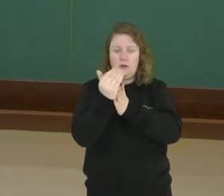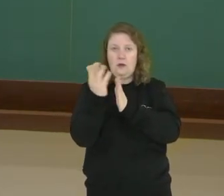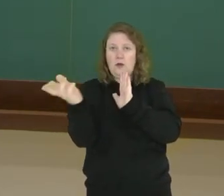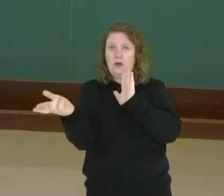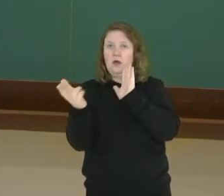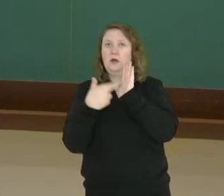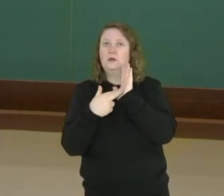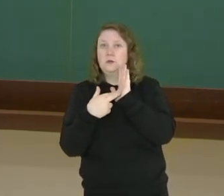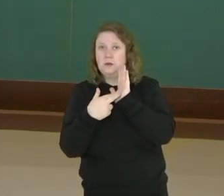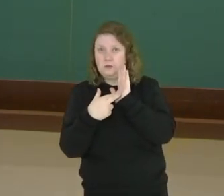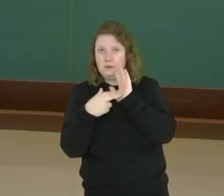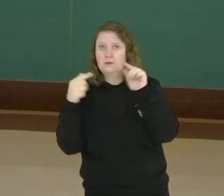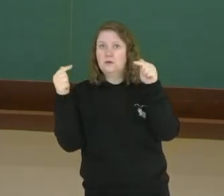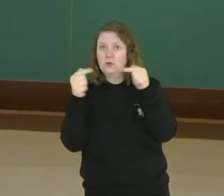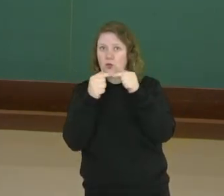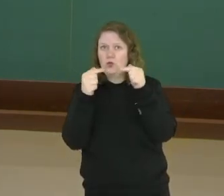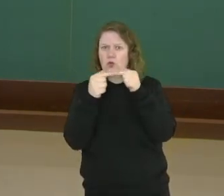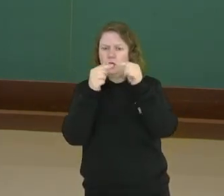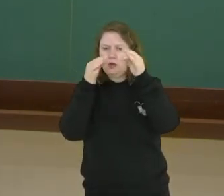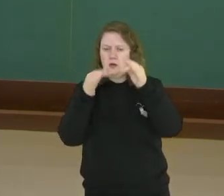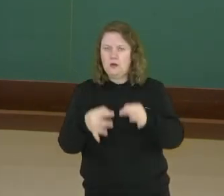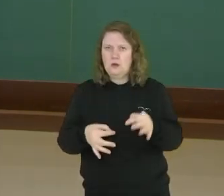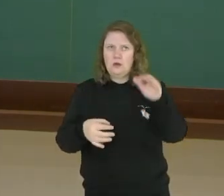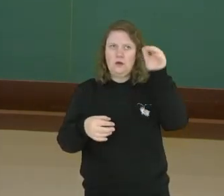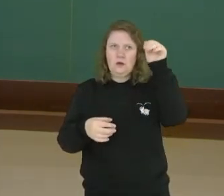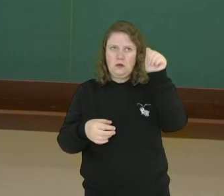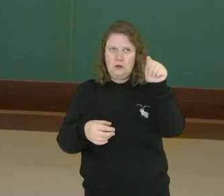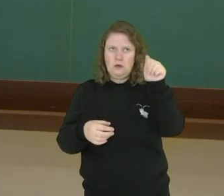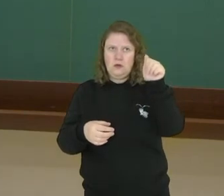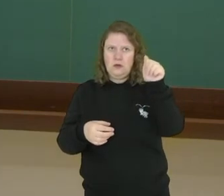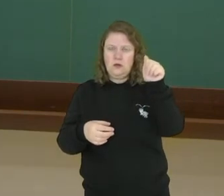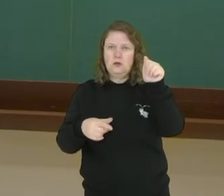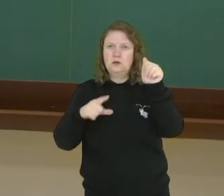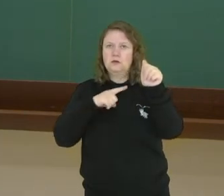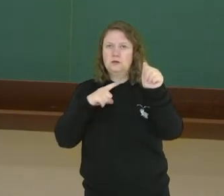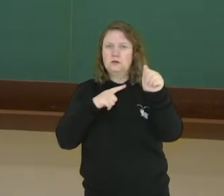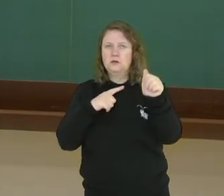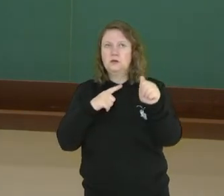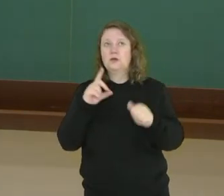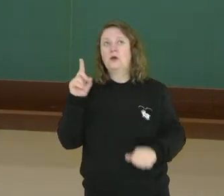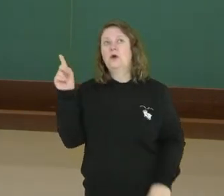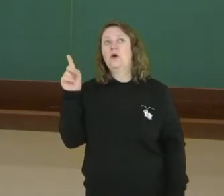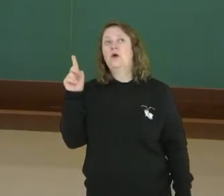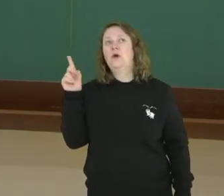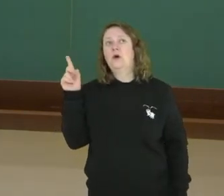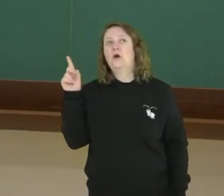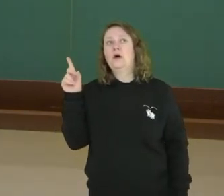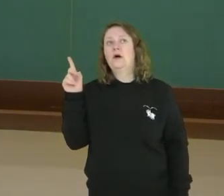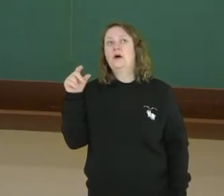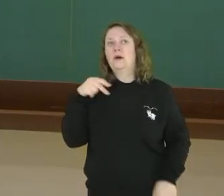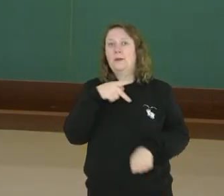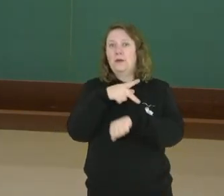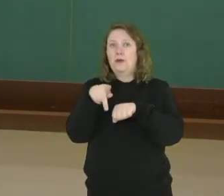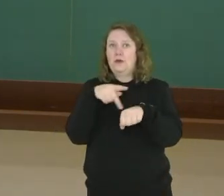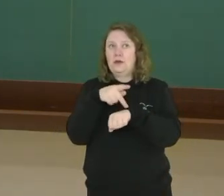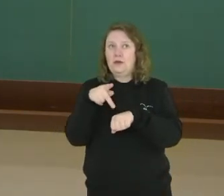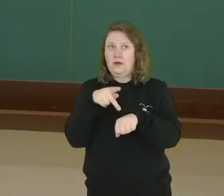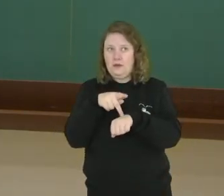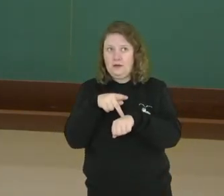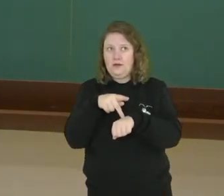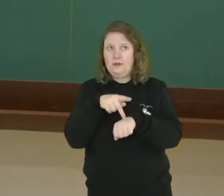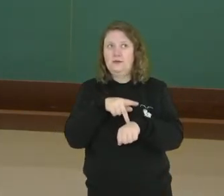a uma ordem. Qual que é a ordem, né? A reúne animais endêmicos da Nova Zelândia, que são as